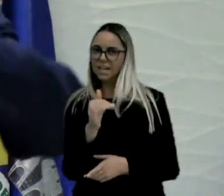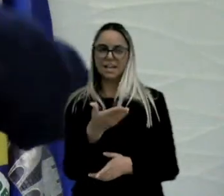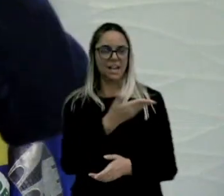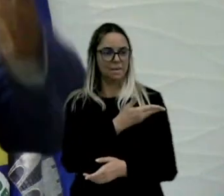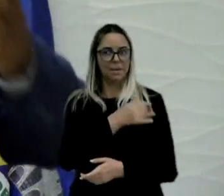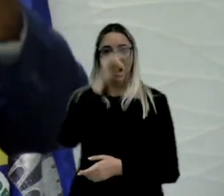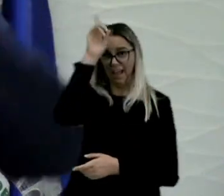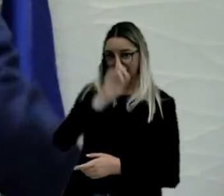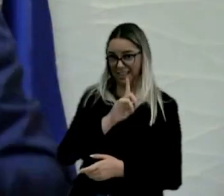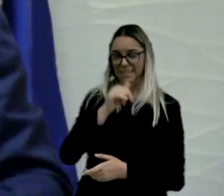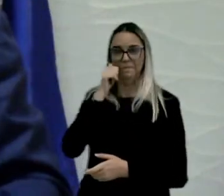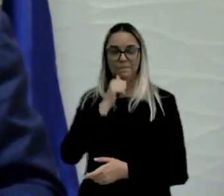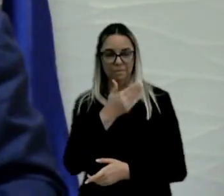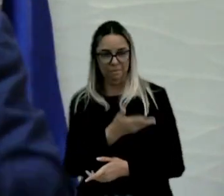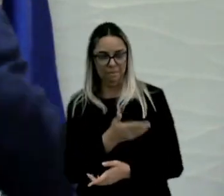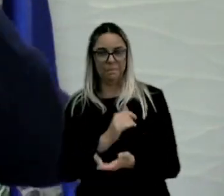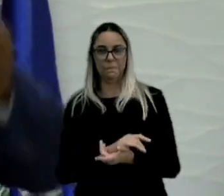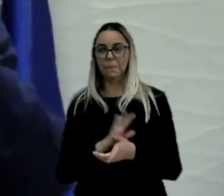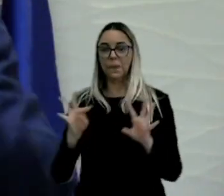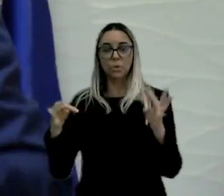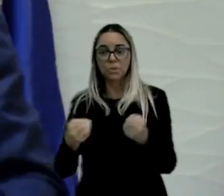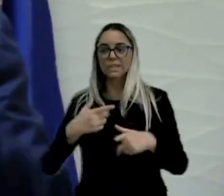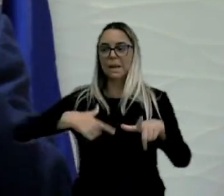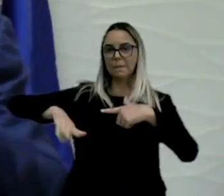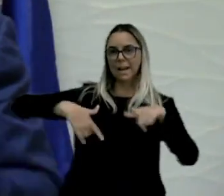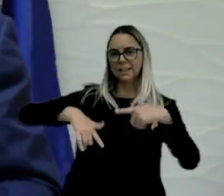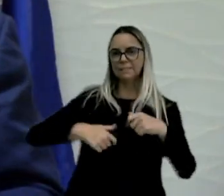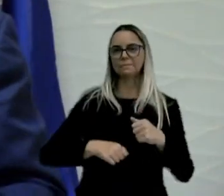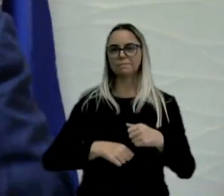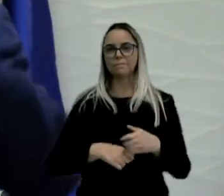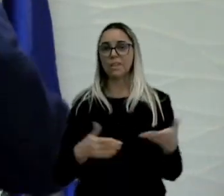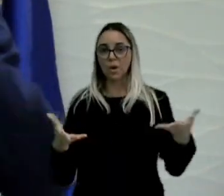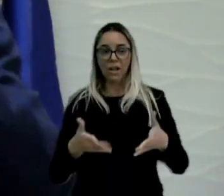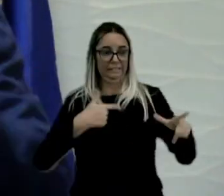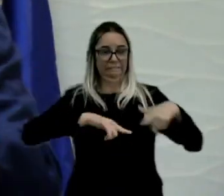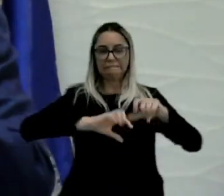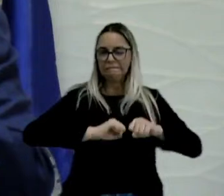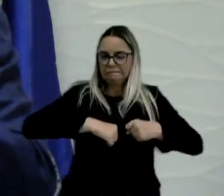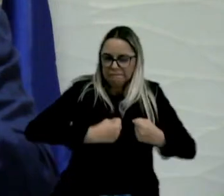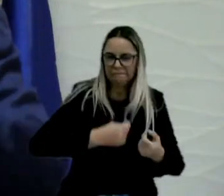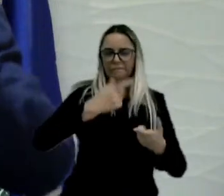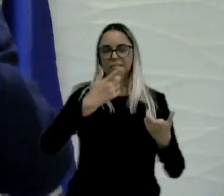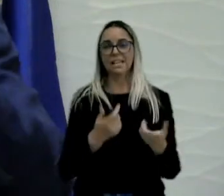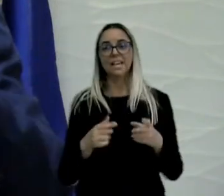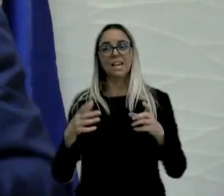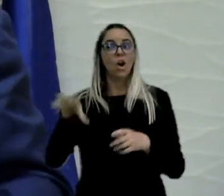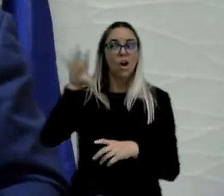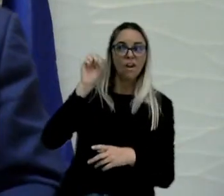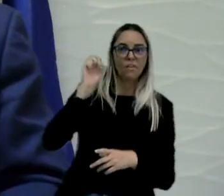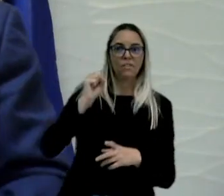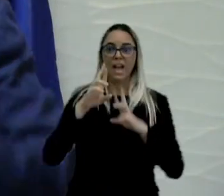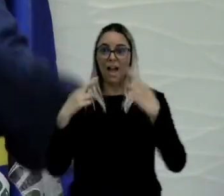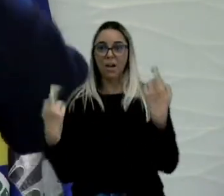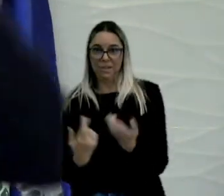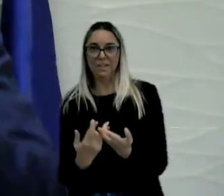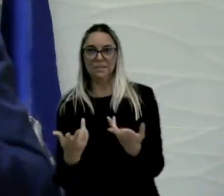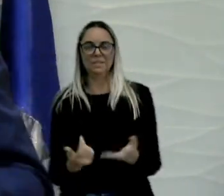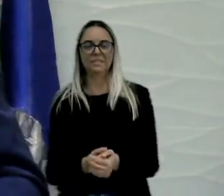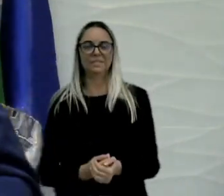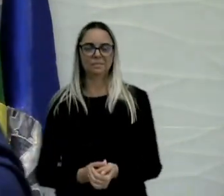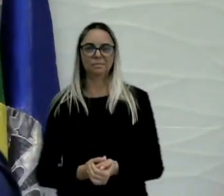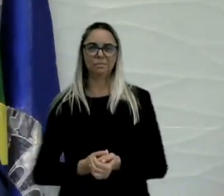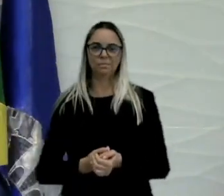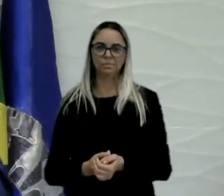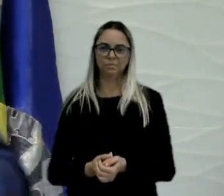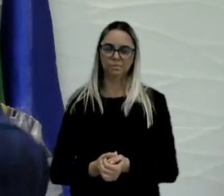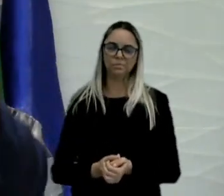suas amigas todas que estão aí trabalhando rapando mandioca nesse momento e curtindo a nossa reunião Quero mandar um